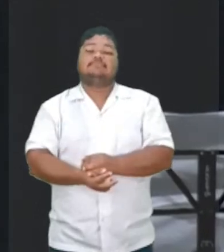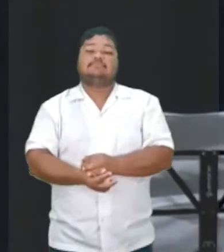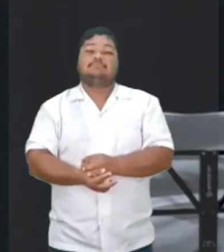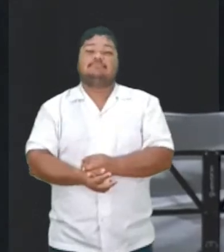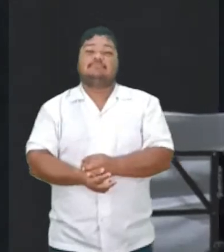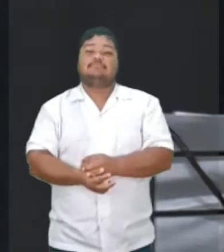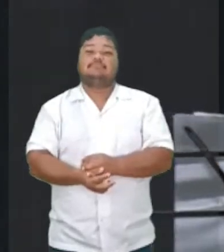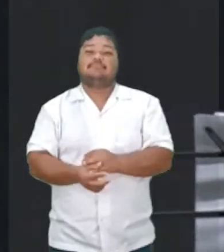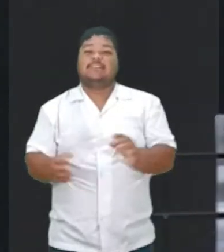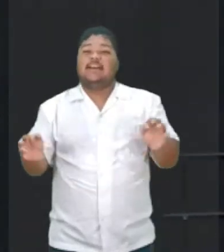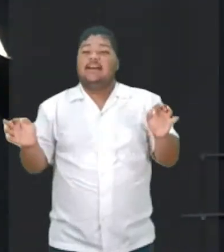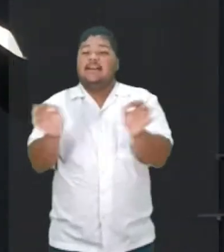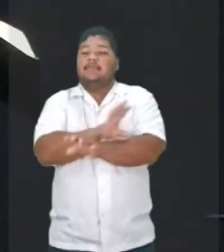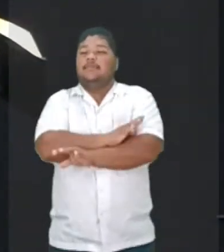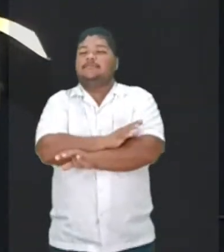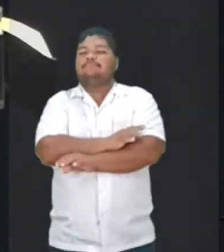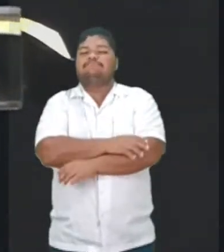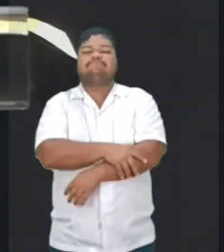Nada disso